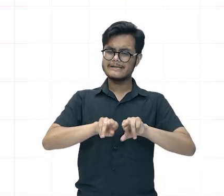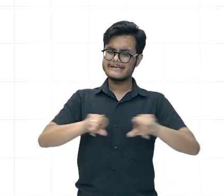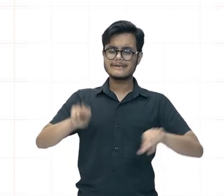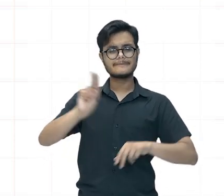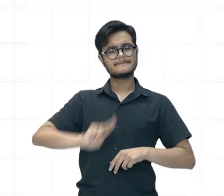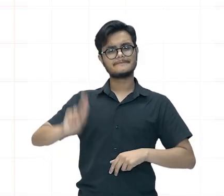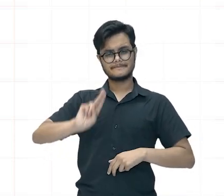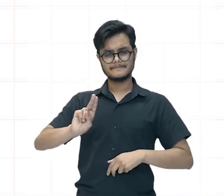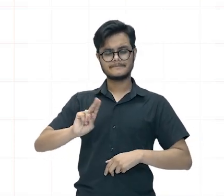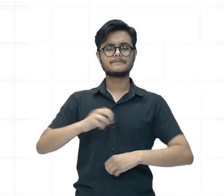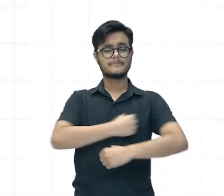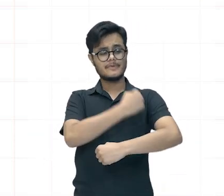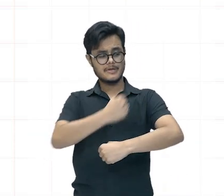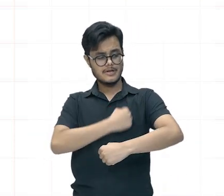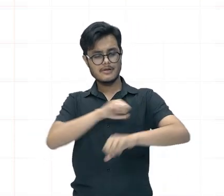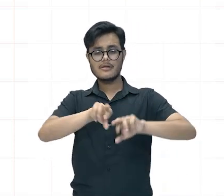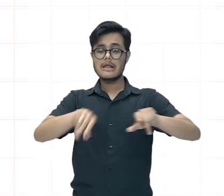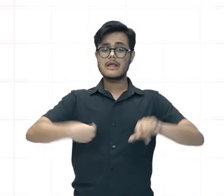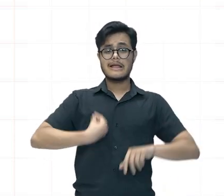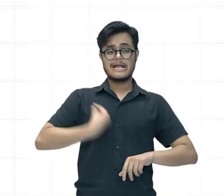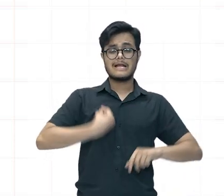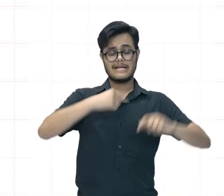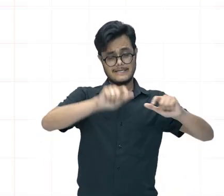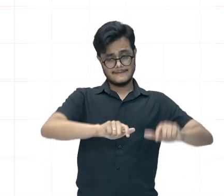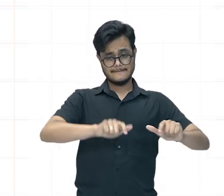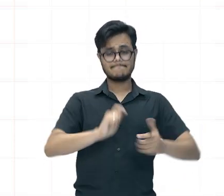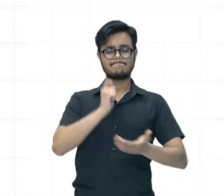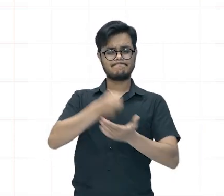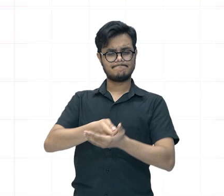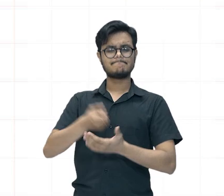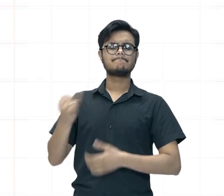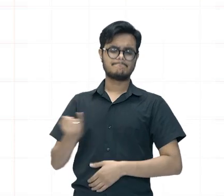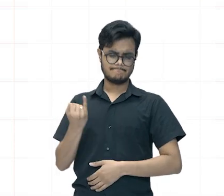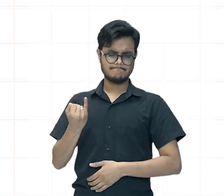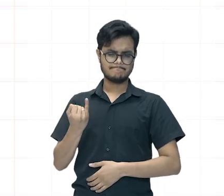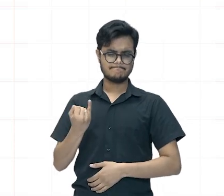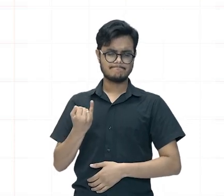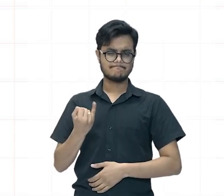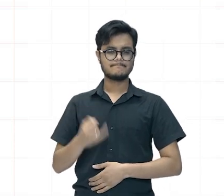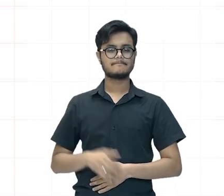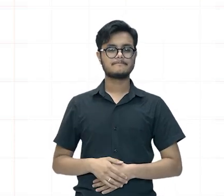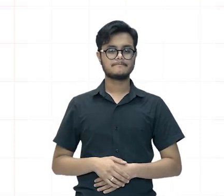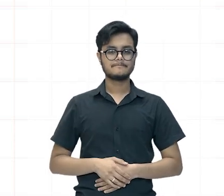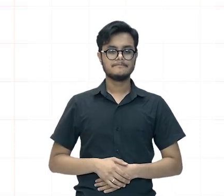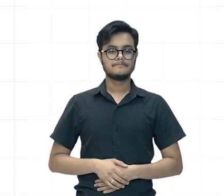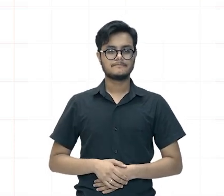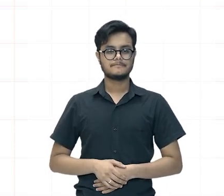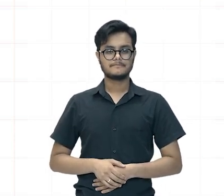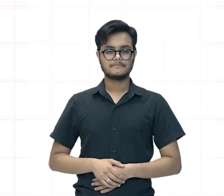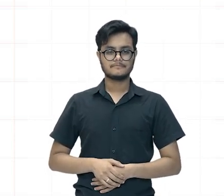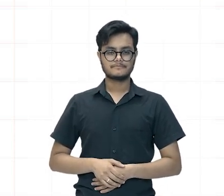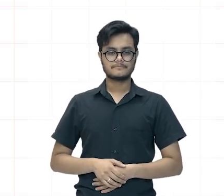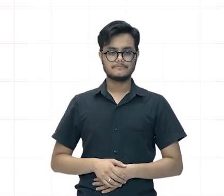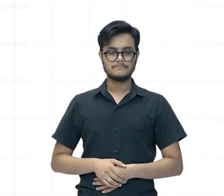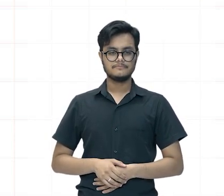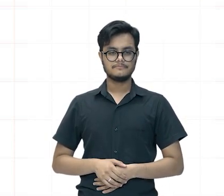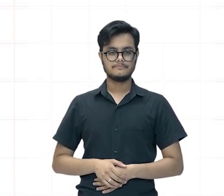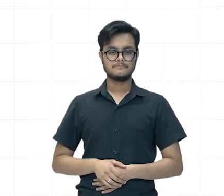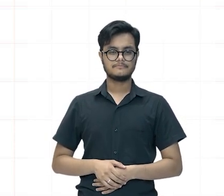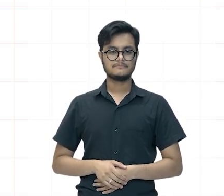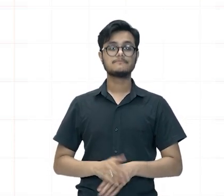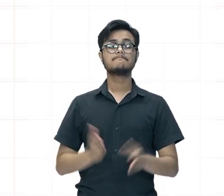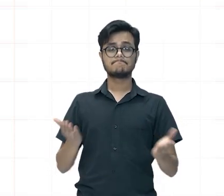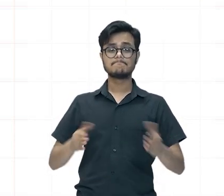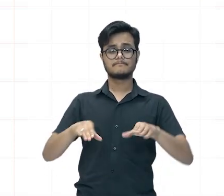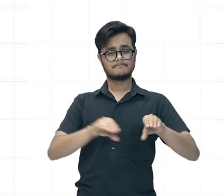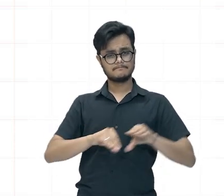simplesmente morar no domínio senhorial. Essa obrigação era paga também pelos camponeses livres. A terra